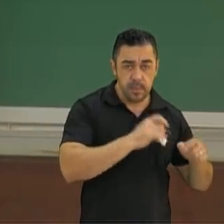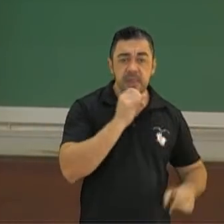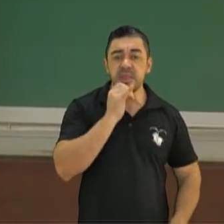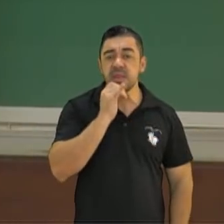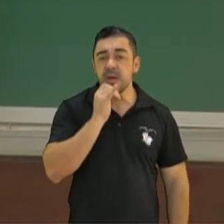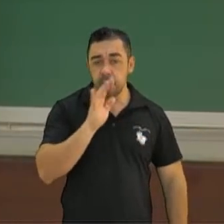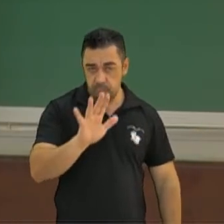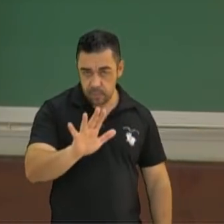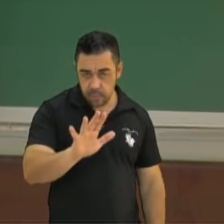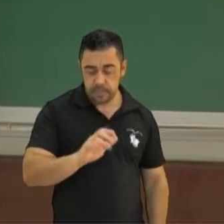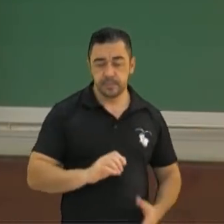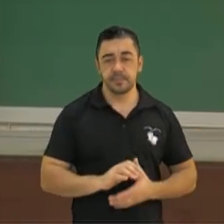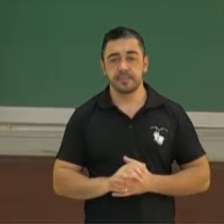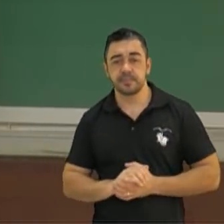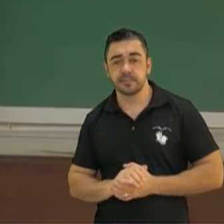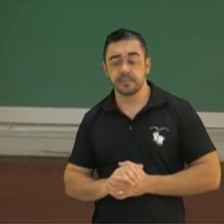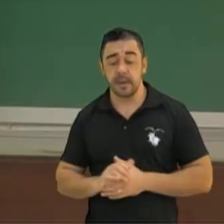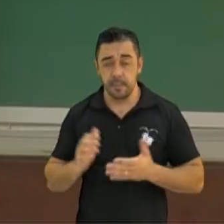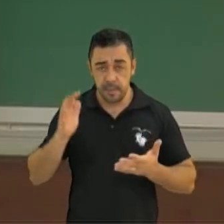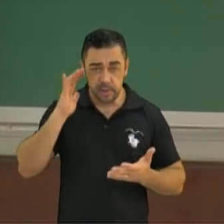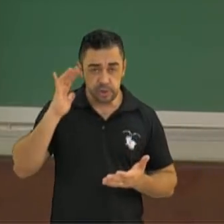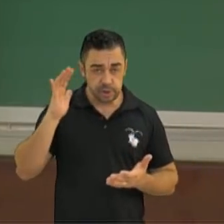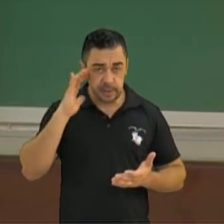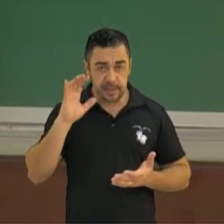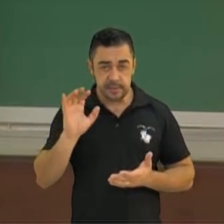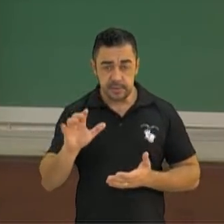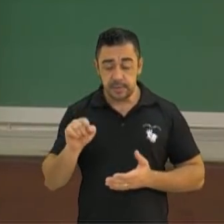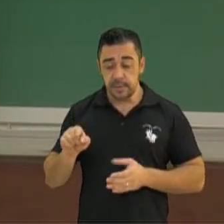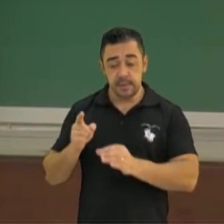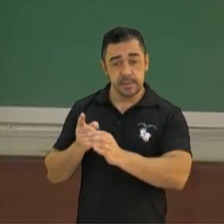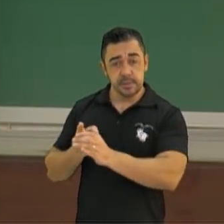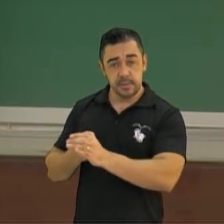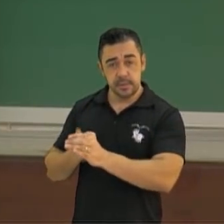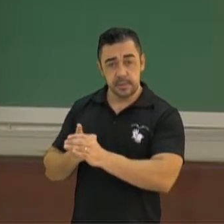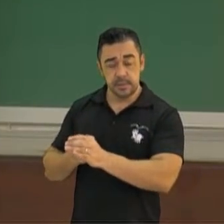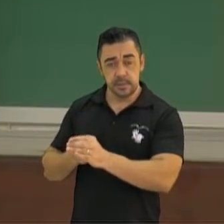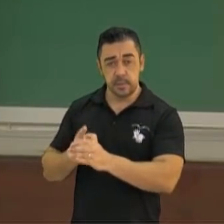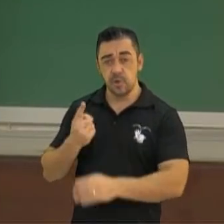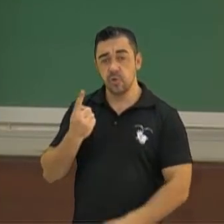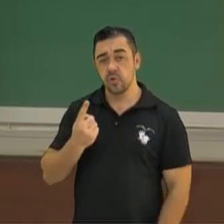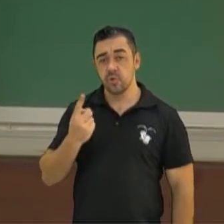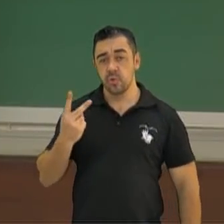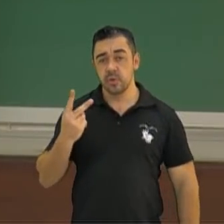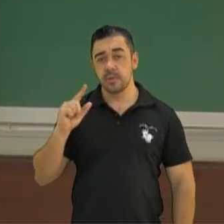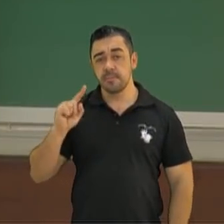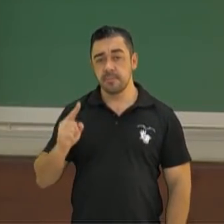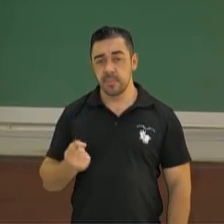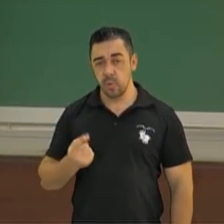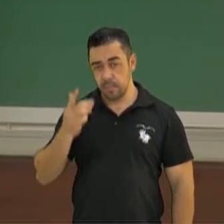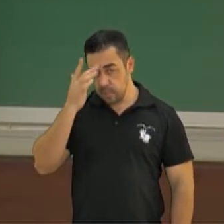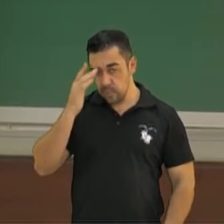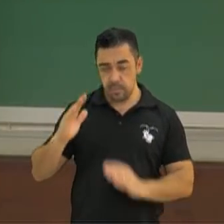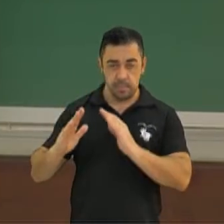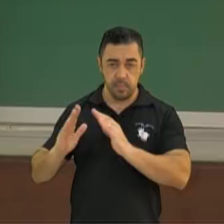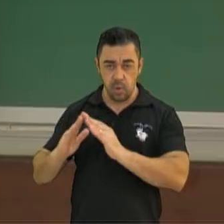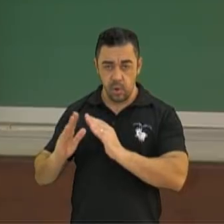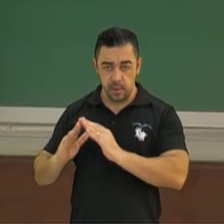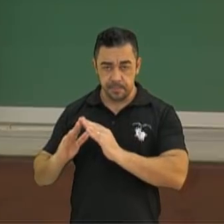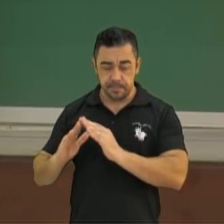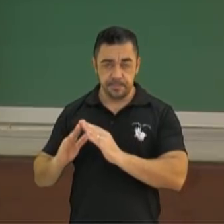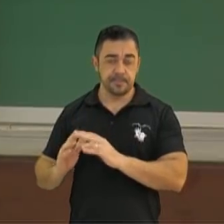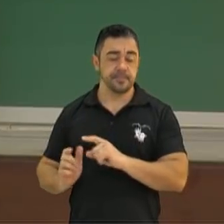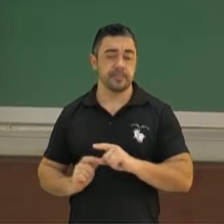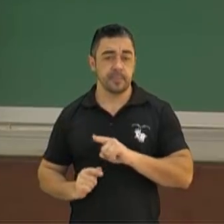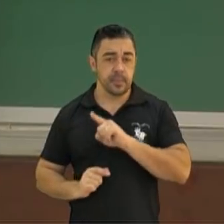ó, a professora colocou aqui, vamos supor que a cidade tenha 12 mil habitantes e o